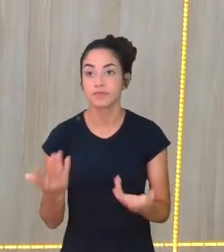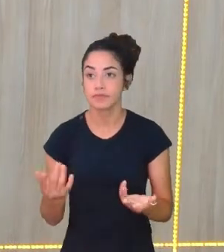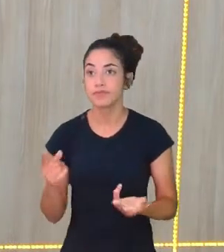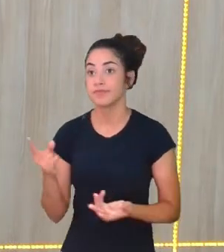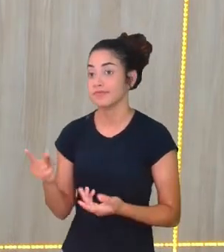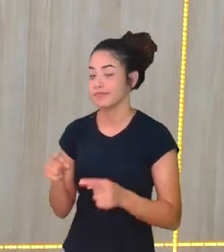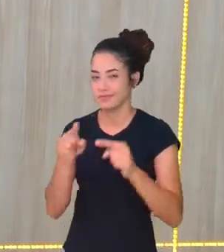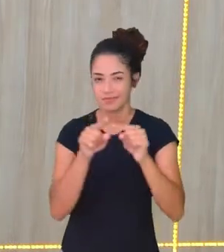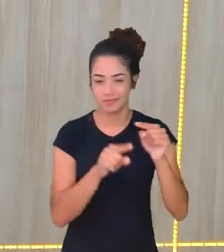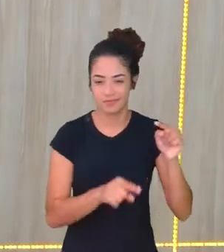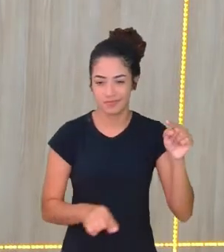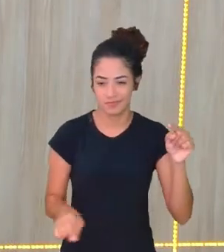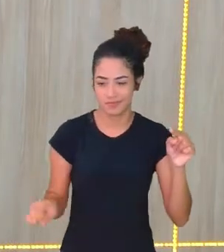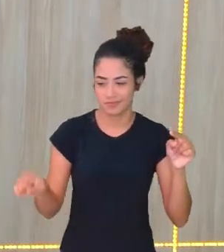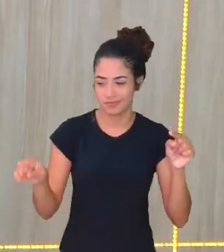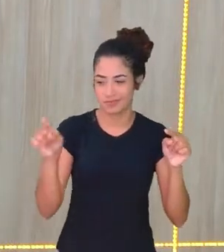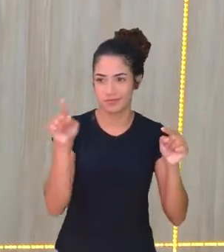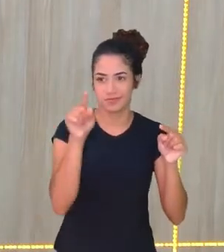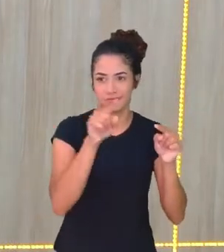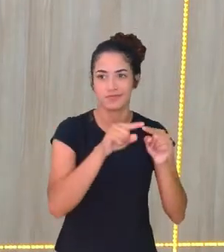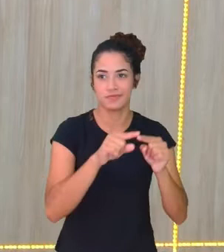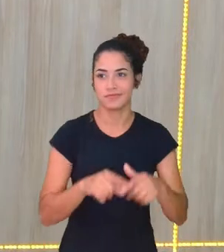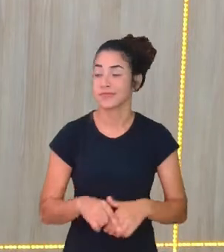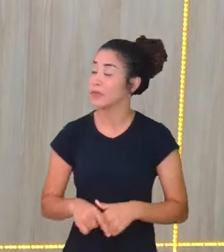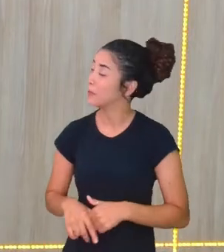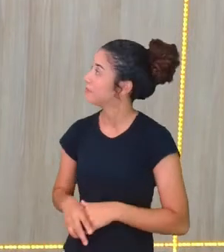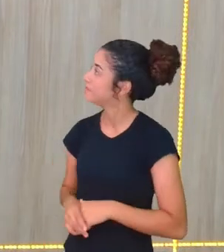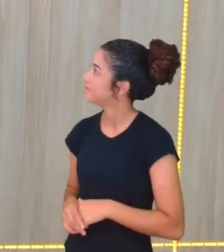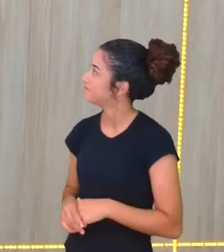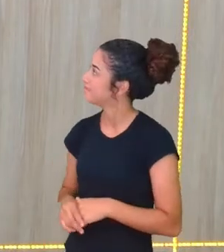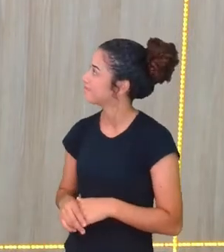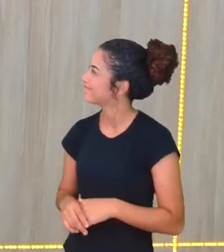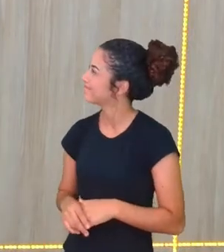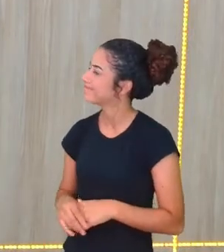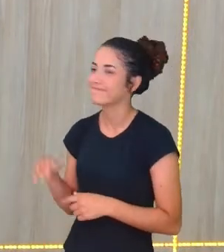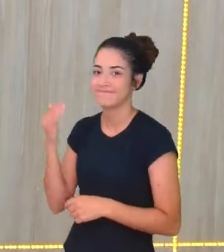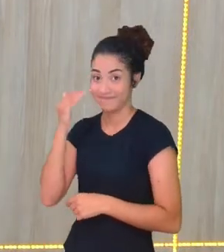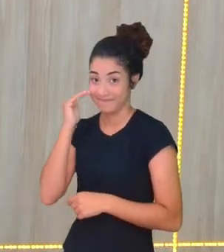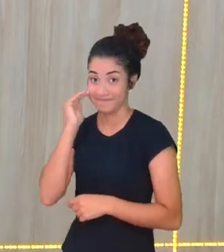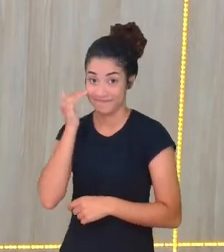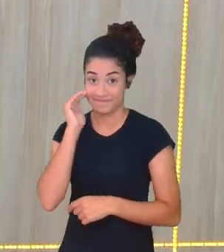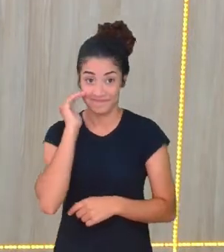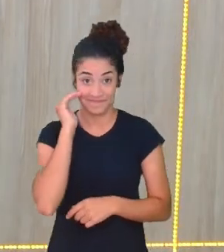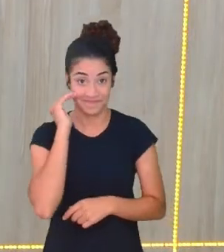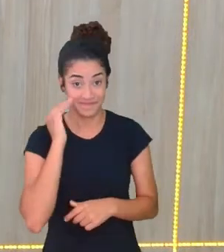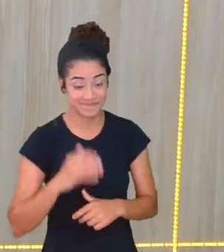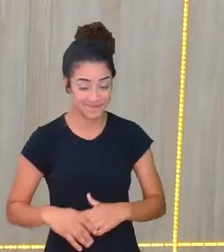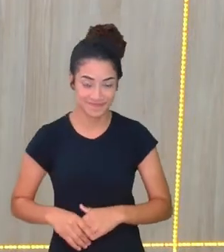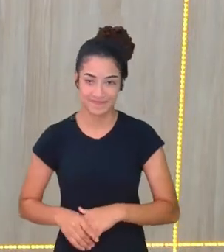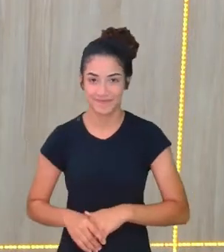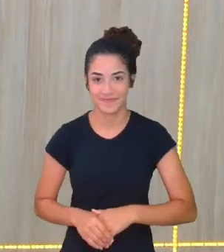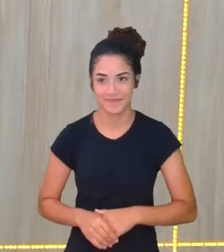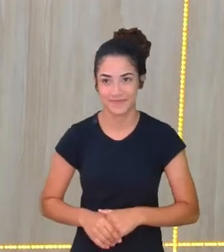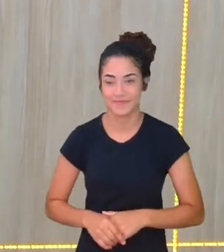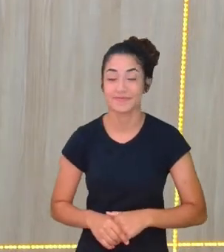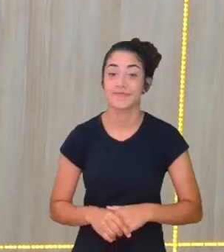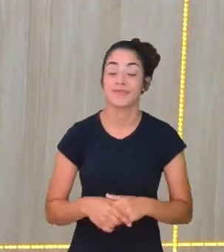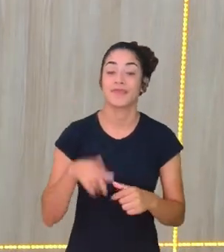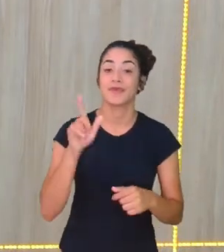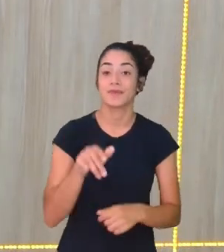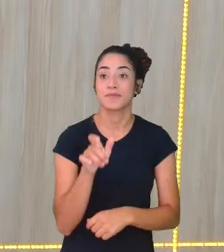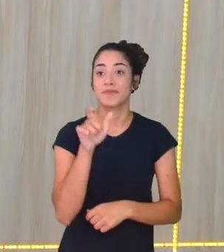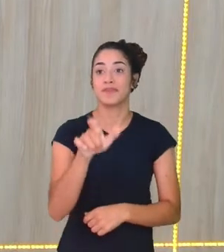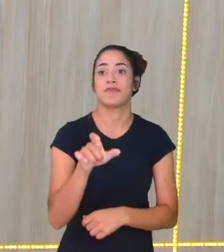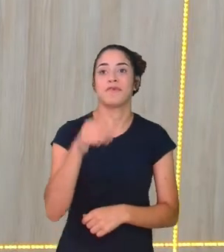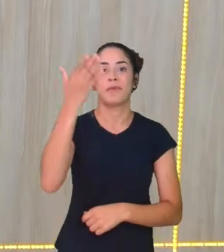é o esqueminha colônia manda matéria-prima e compra depois os produtos manufaturados Isso é o que a gente chama